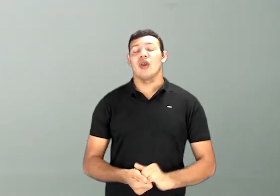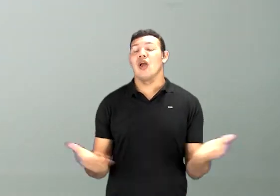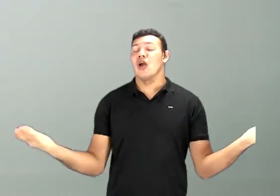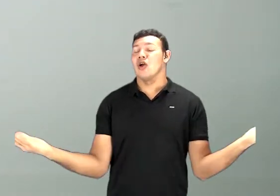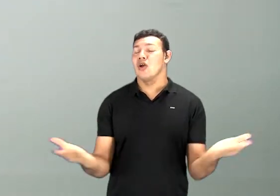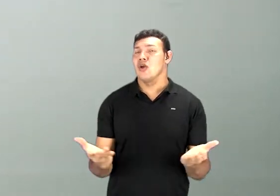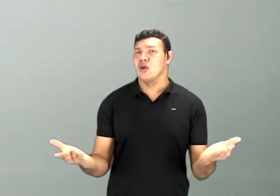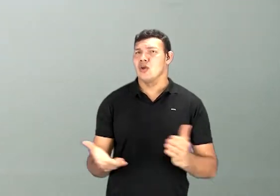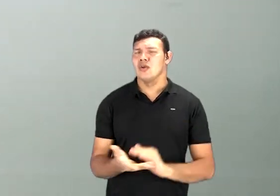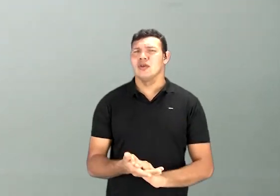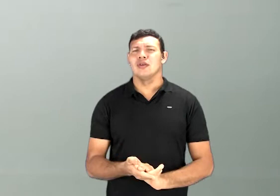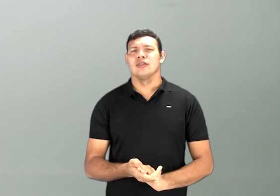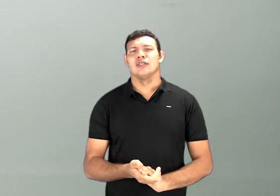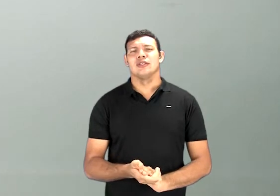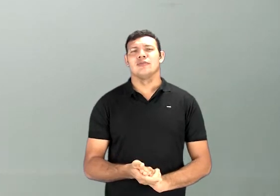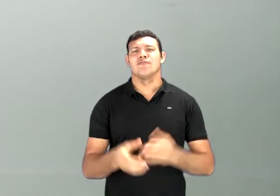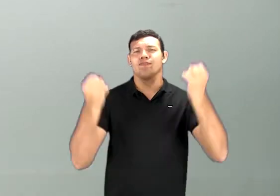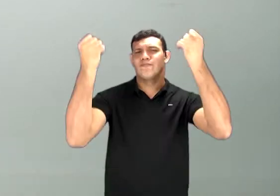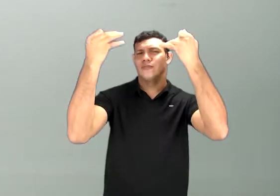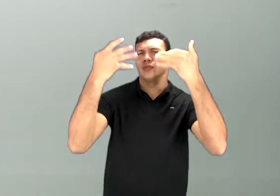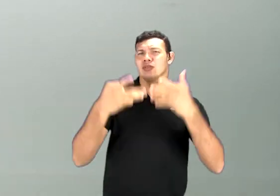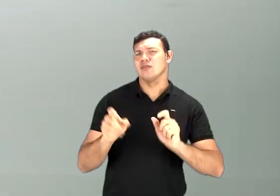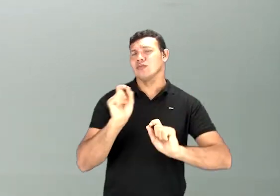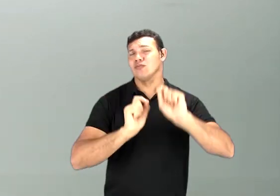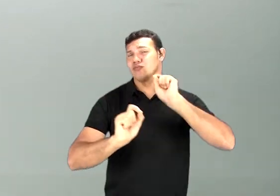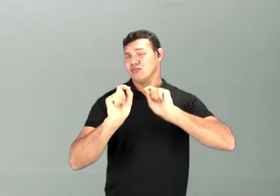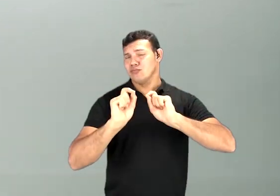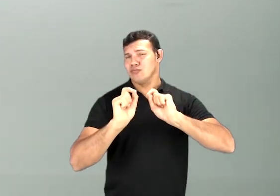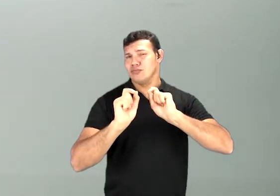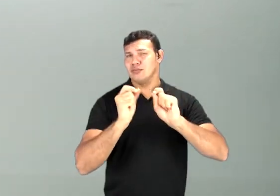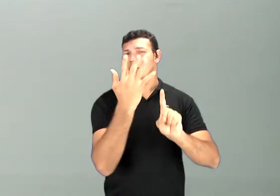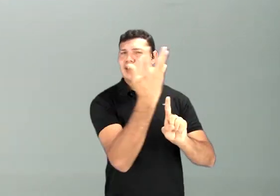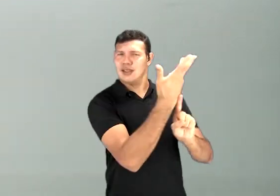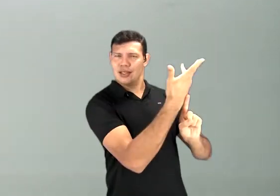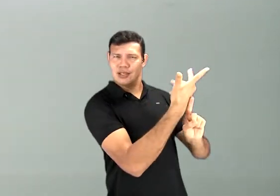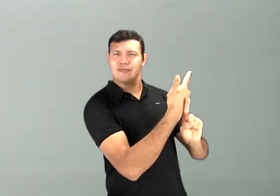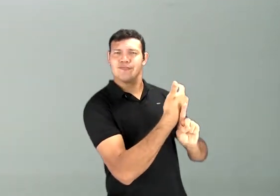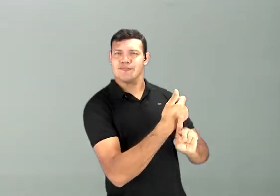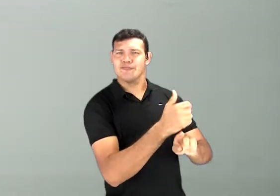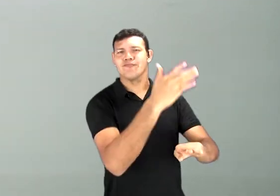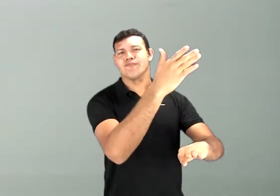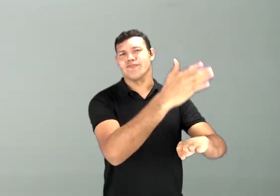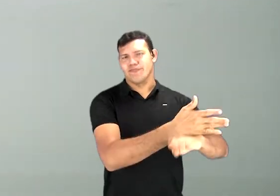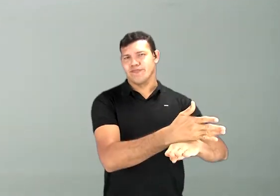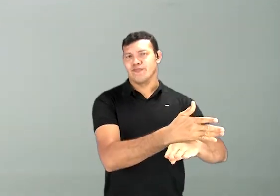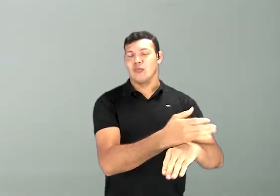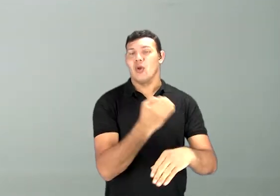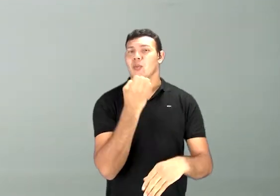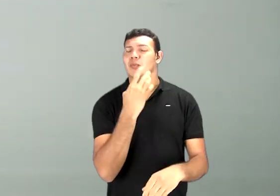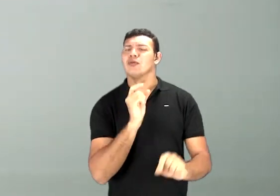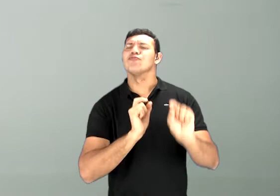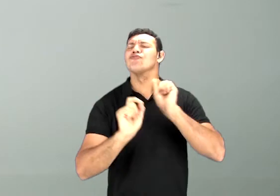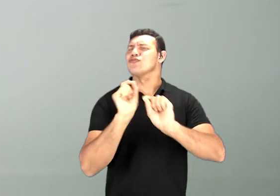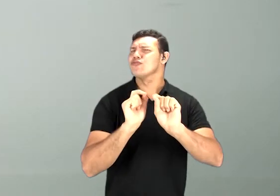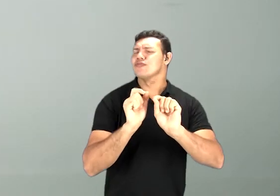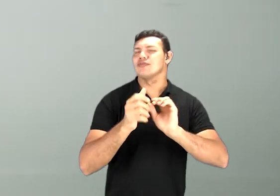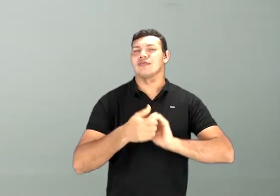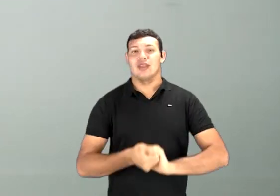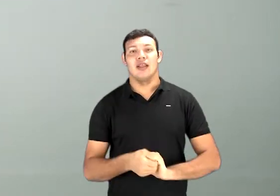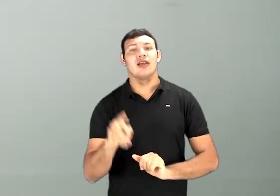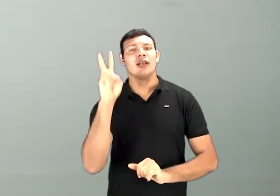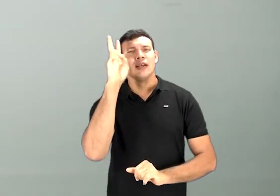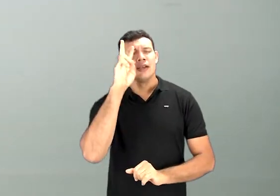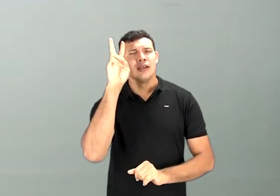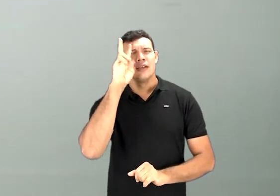a falar sobre a arte moderna. Mas o que vem a ser a arte moderna? Bom, primeiro a gente tem que lembrar o que